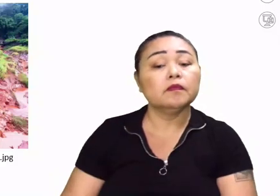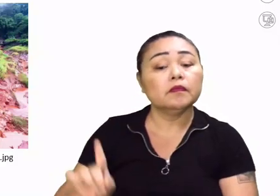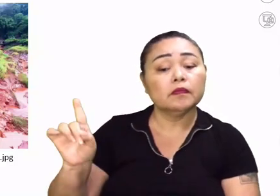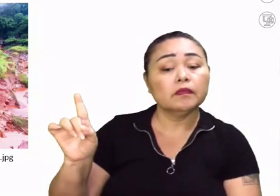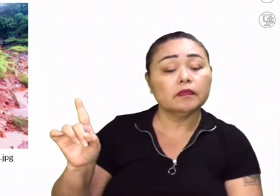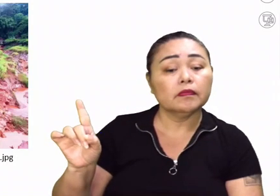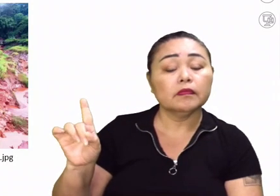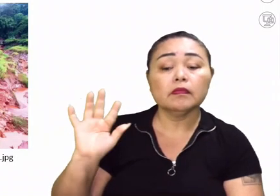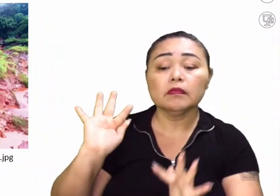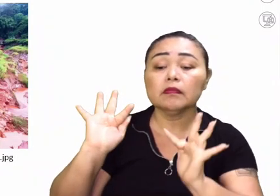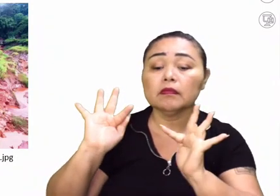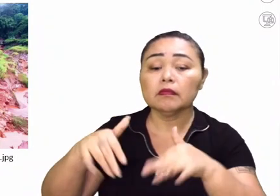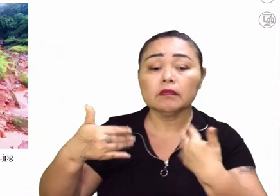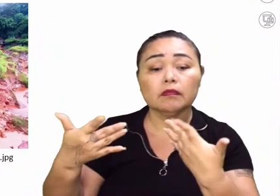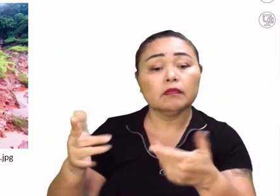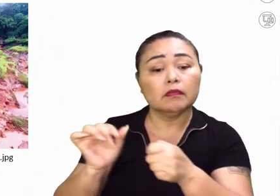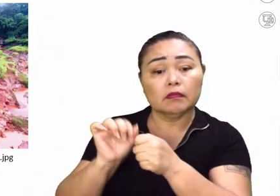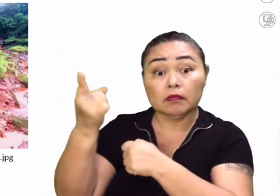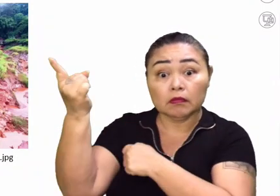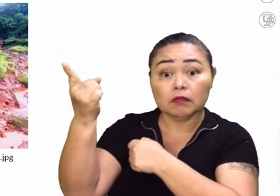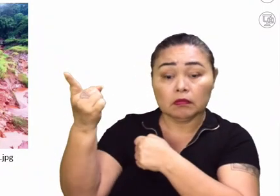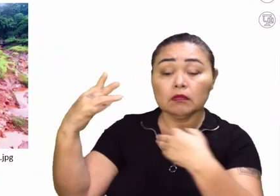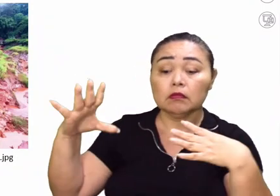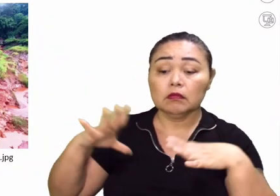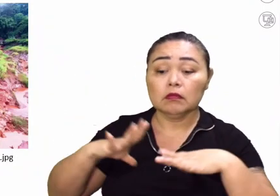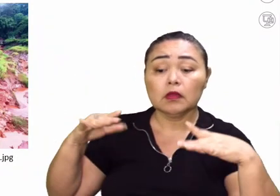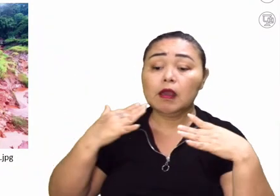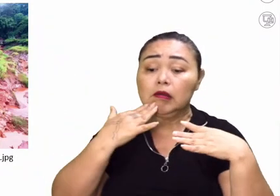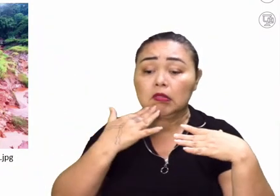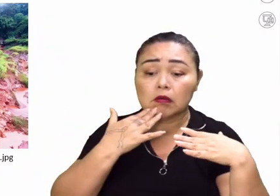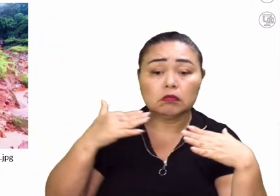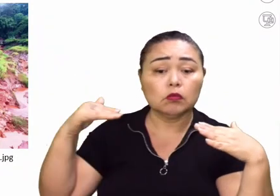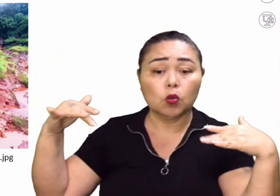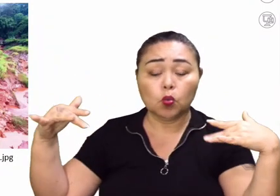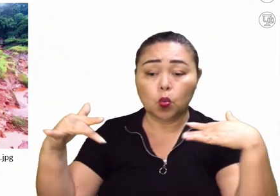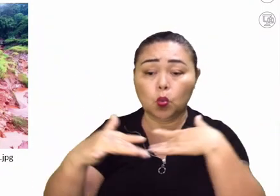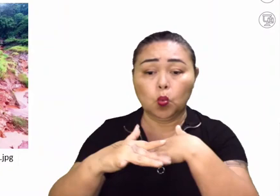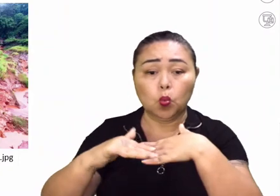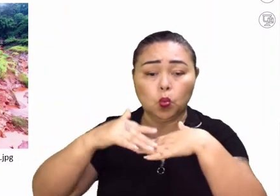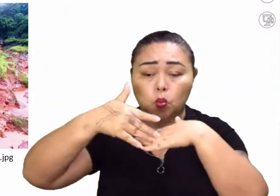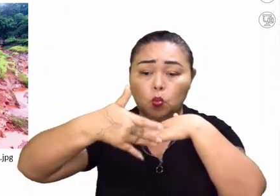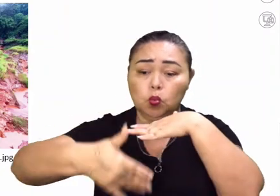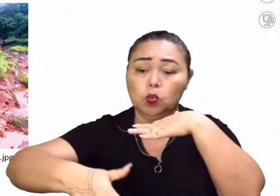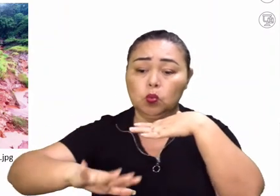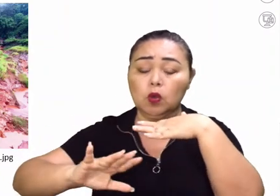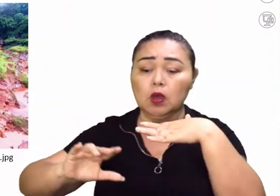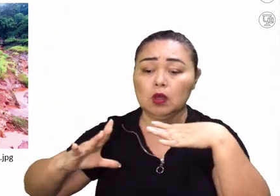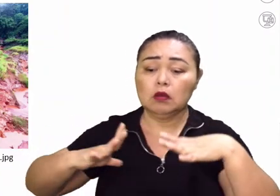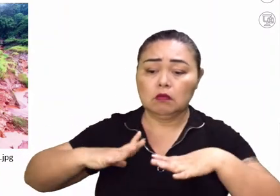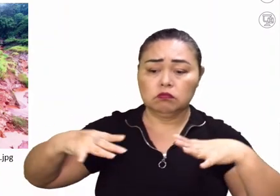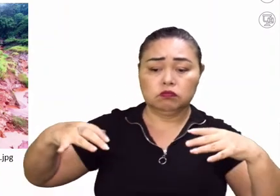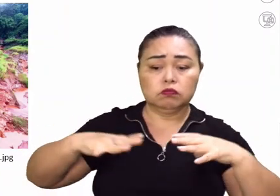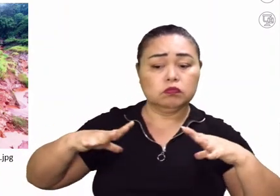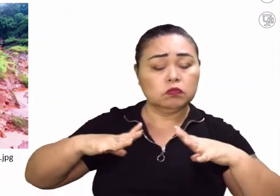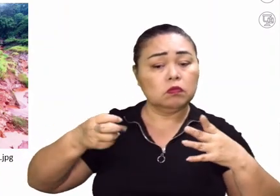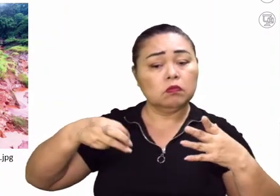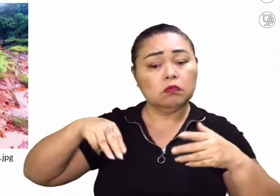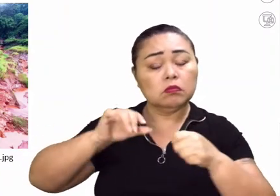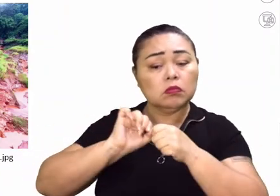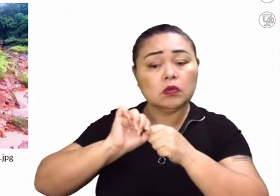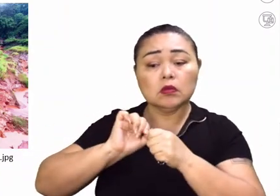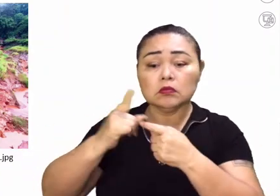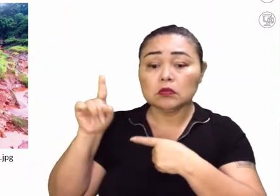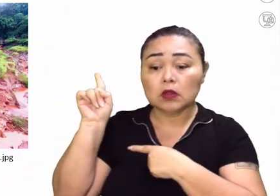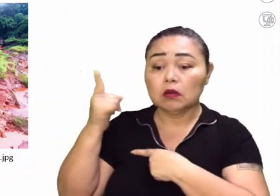E aí a gente fecha com uma área aí né ocupação irregular principalmente nas áreas das grandes metrópoles em áreas que não são